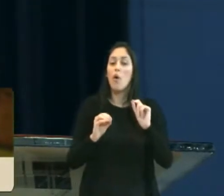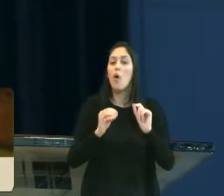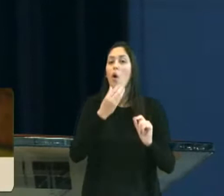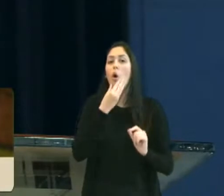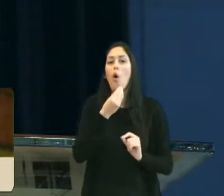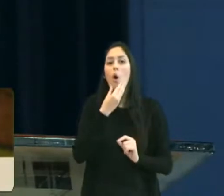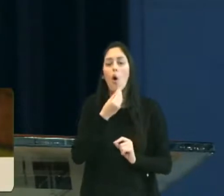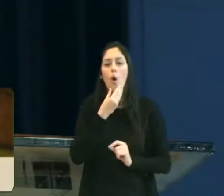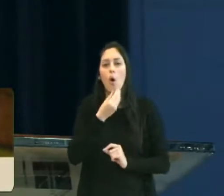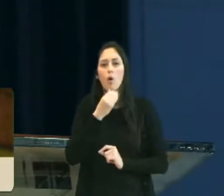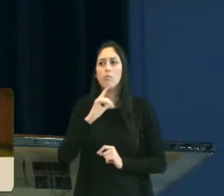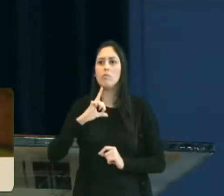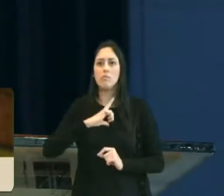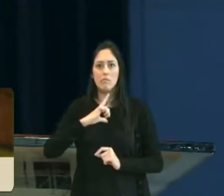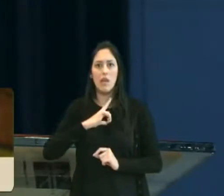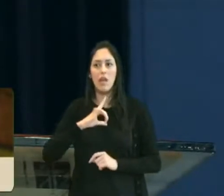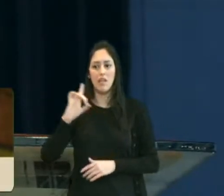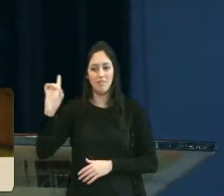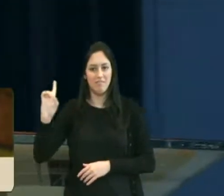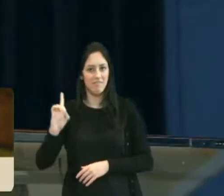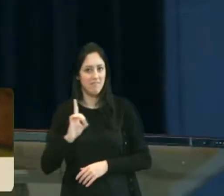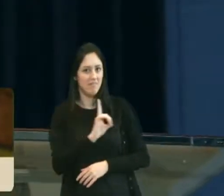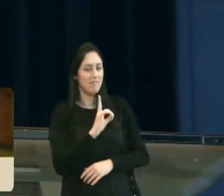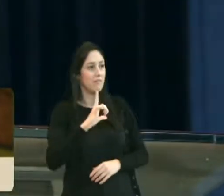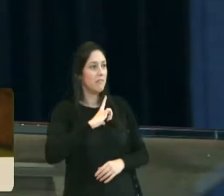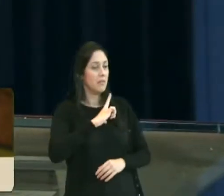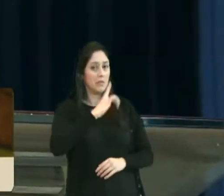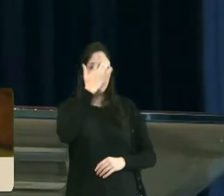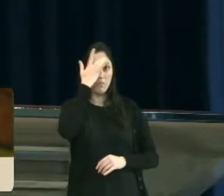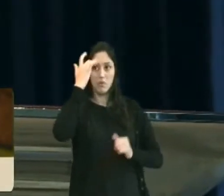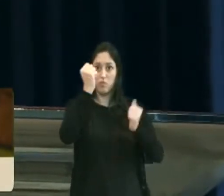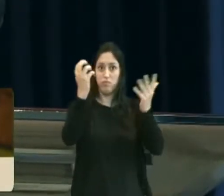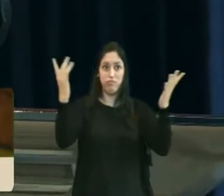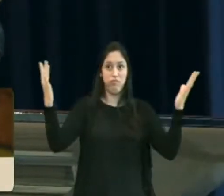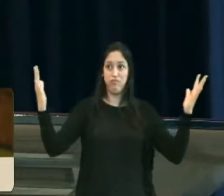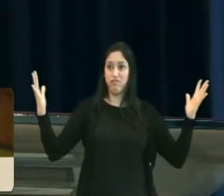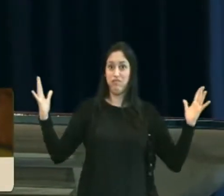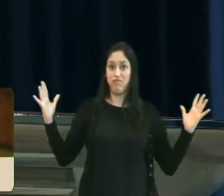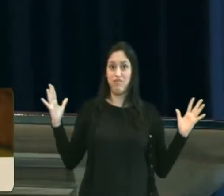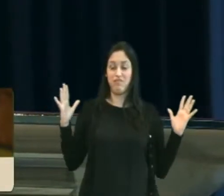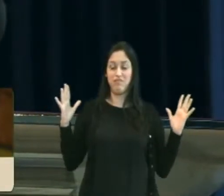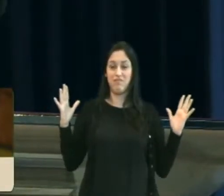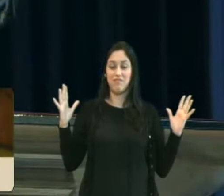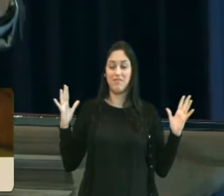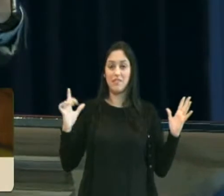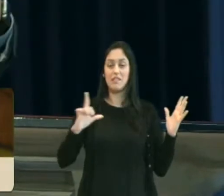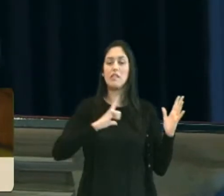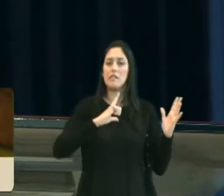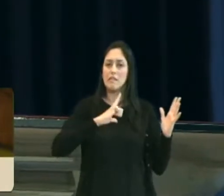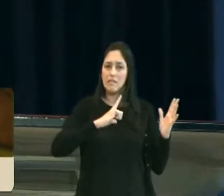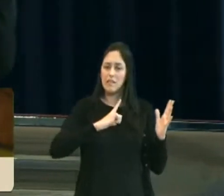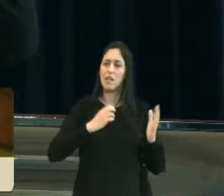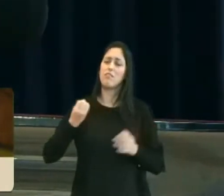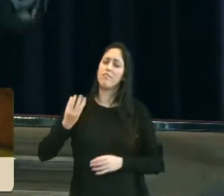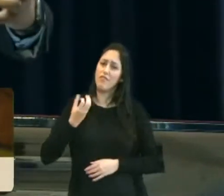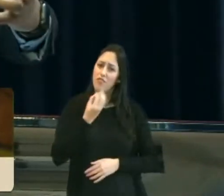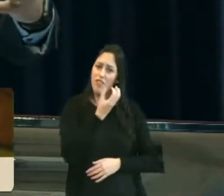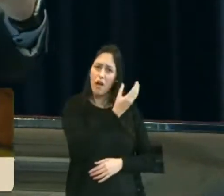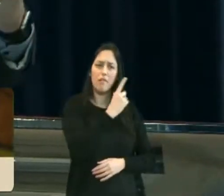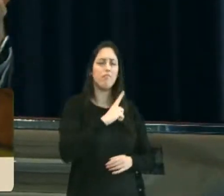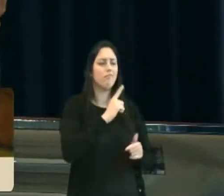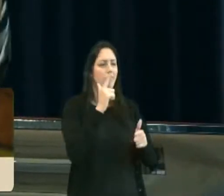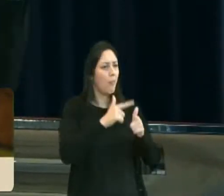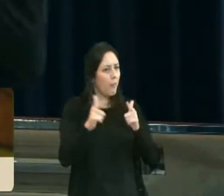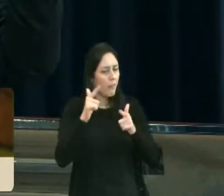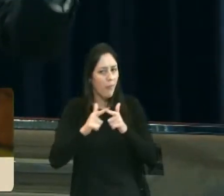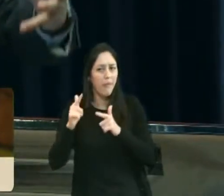por uma legião, e aquele tempo era uma viagem de enfrentamento, de confronto,